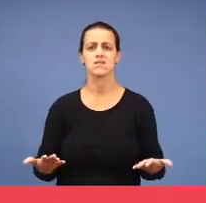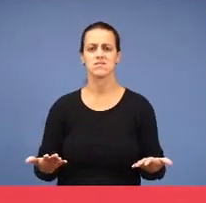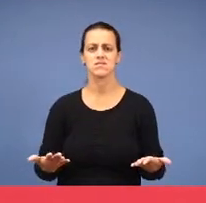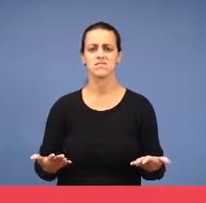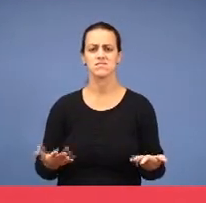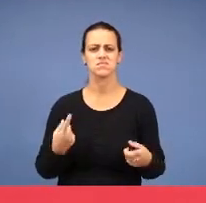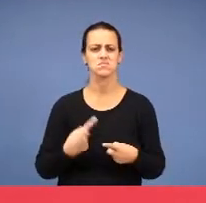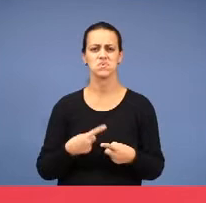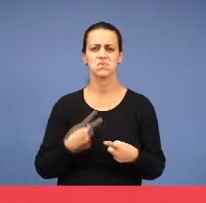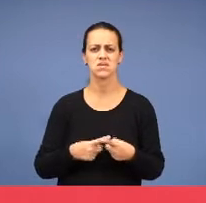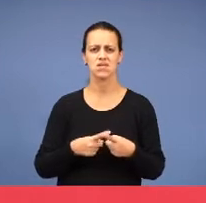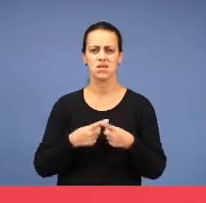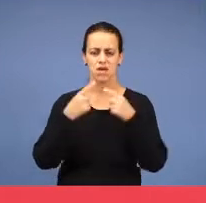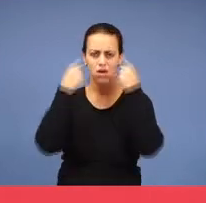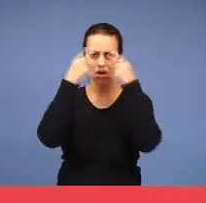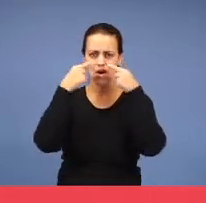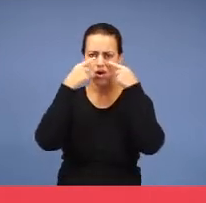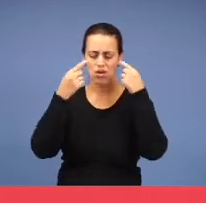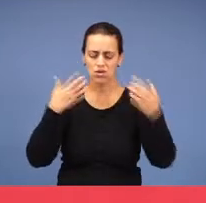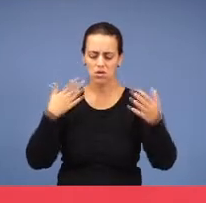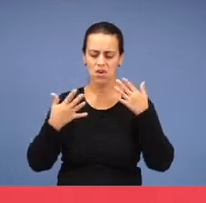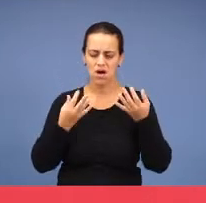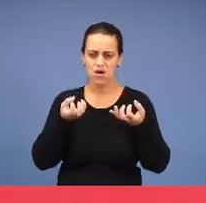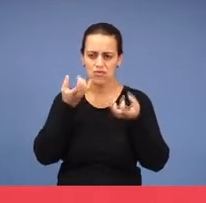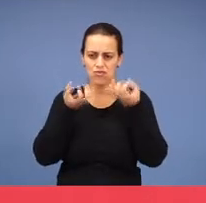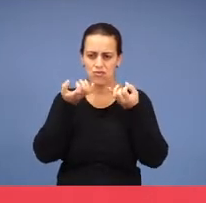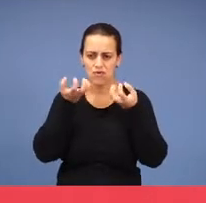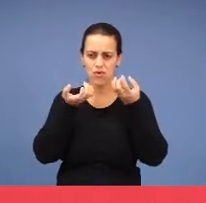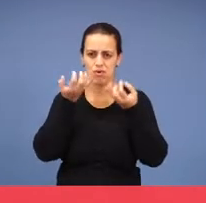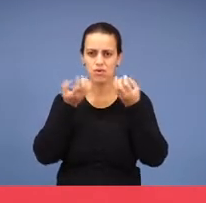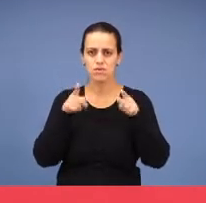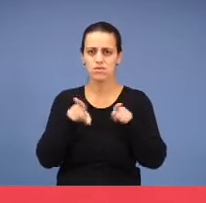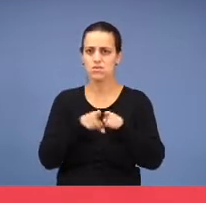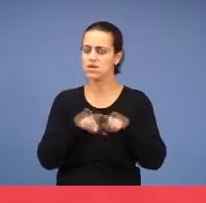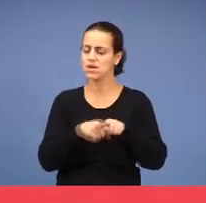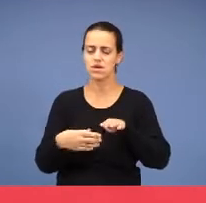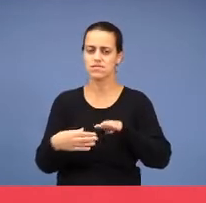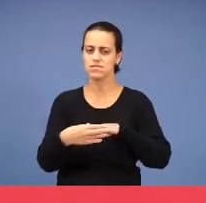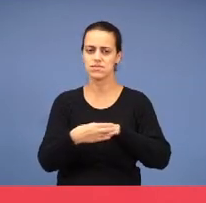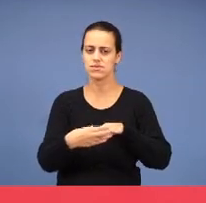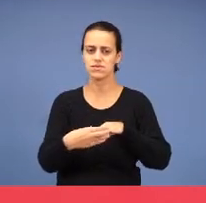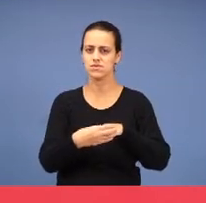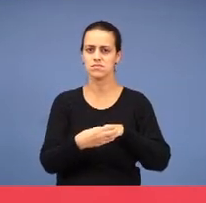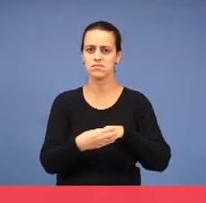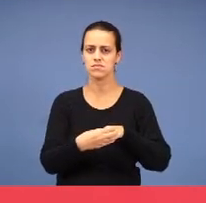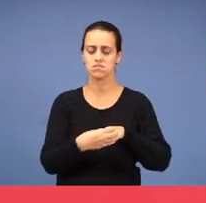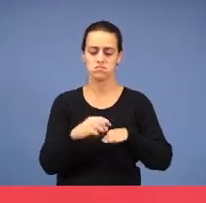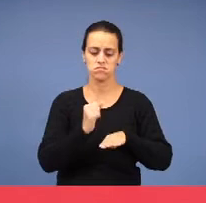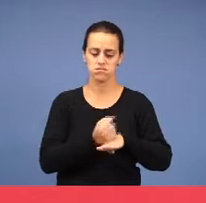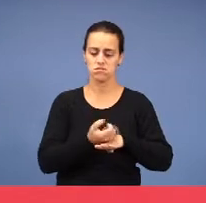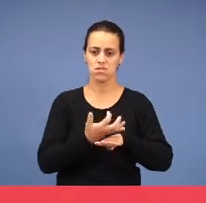como chamas de fogo e pés como latão reluzente? Porque